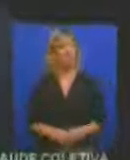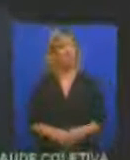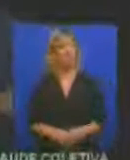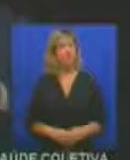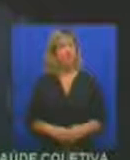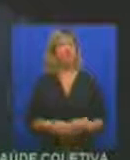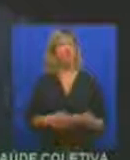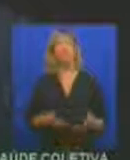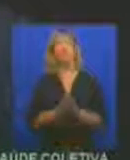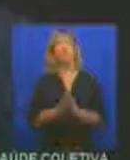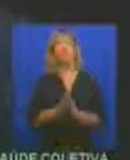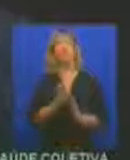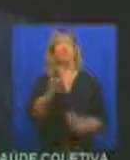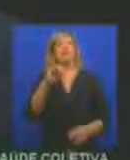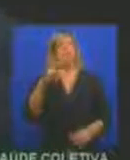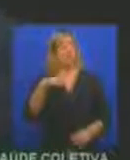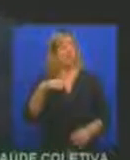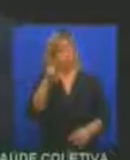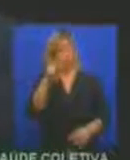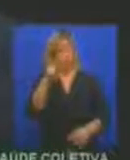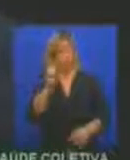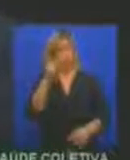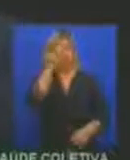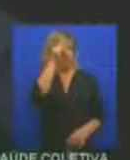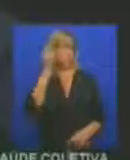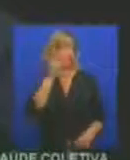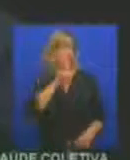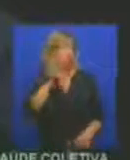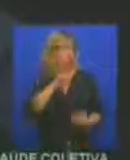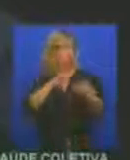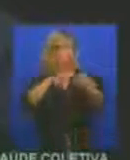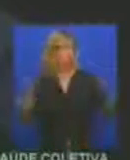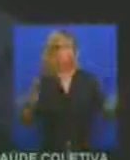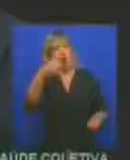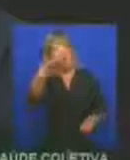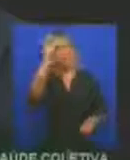se tivesse um SUS nos Estados Unidos, como seria bom para os pobres.